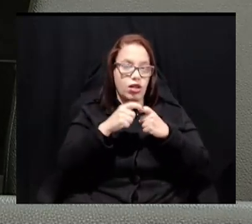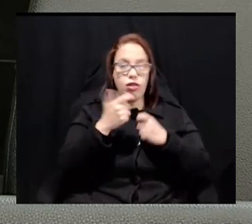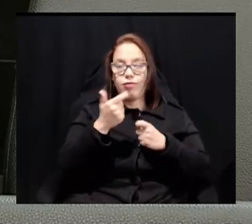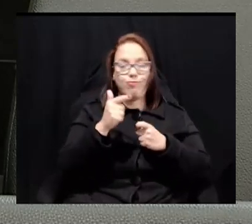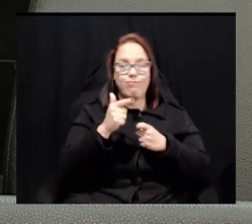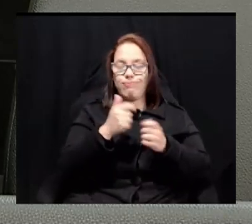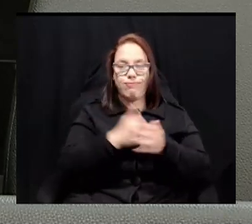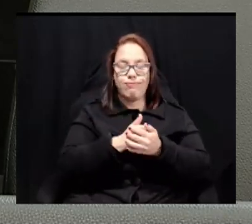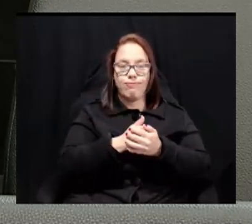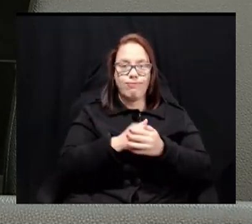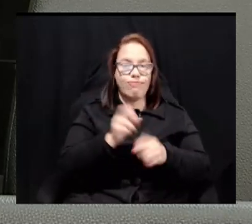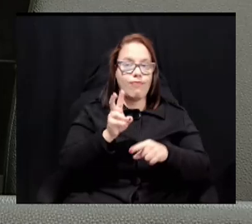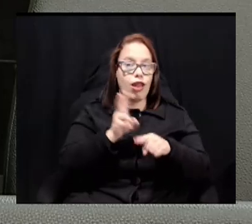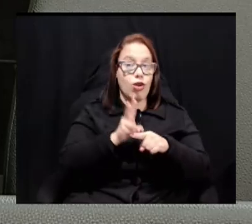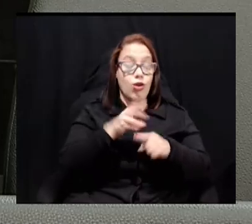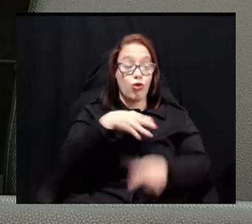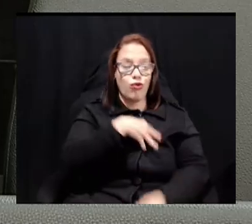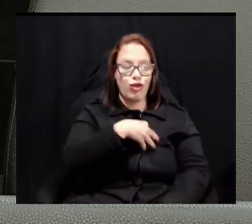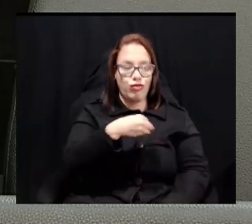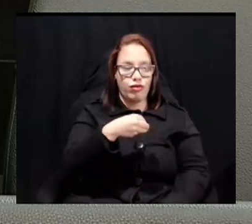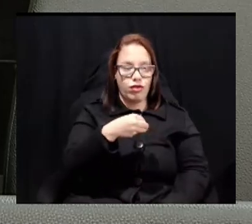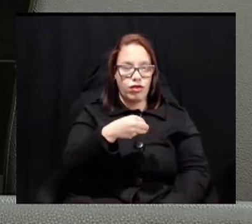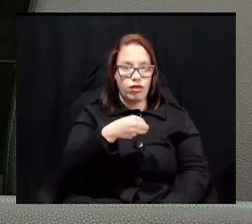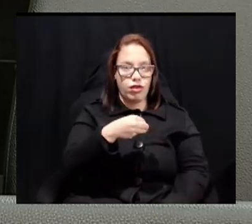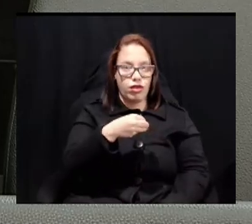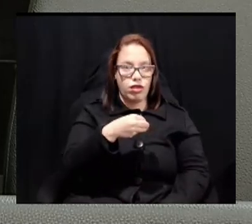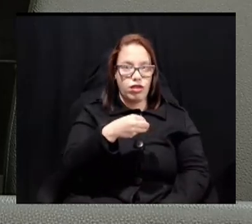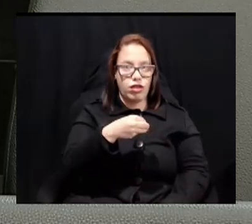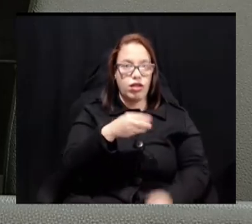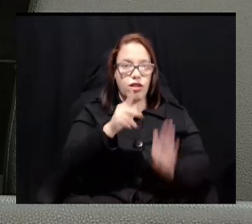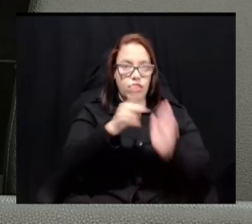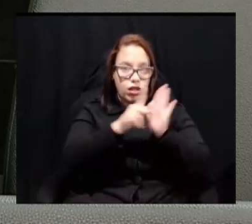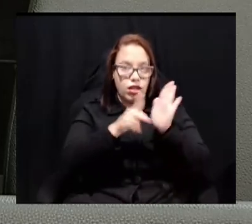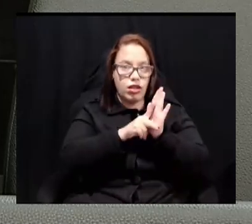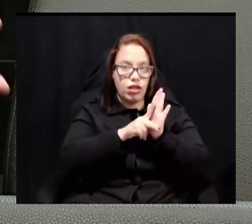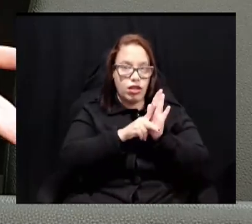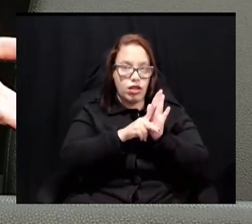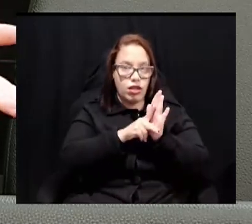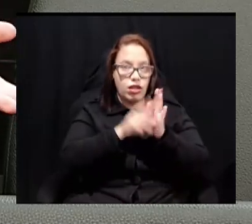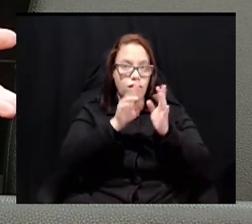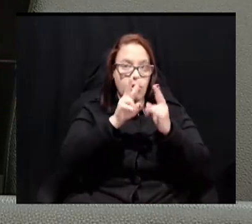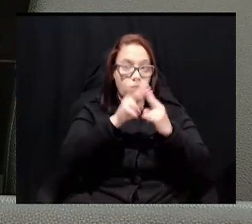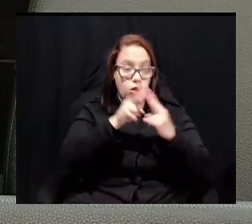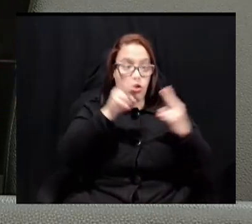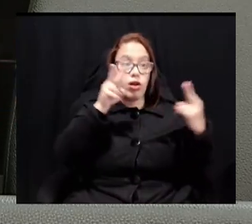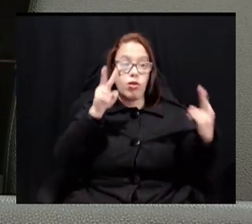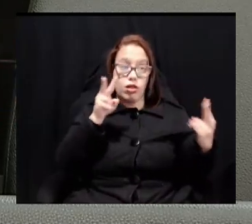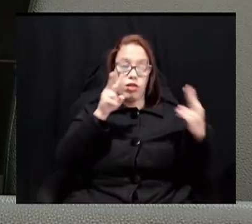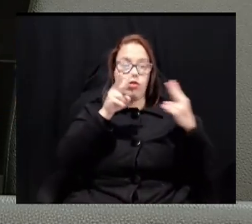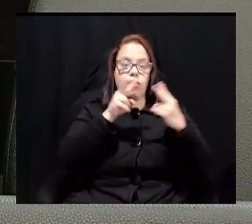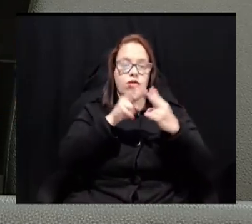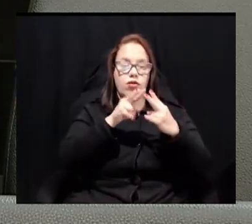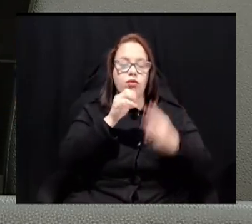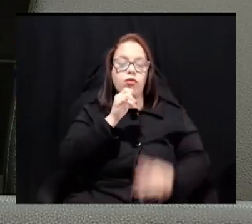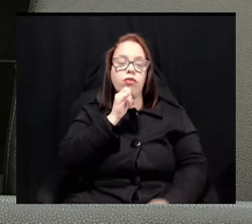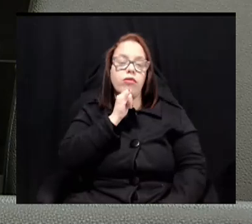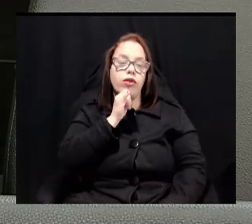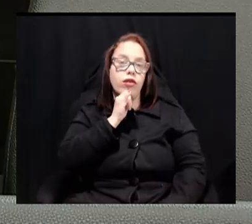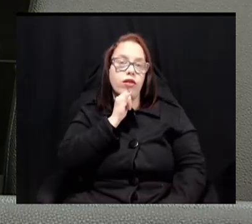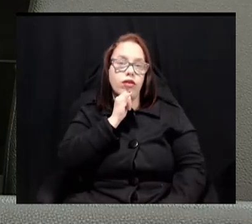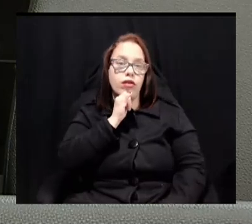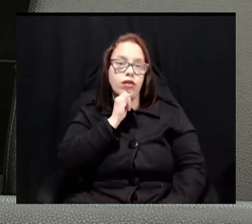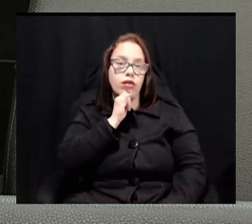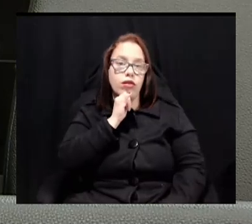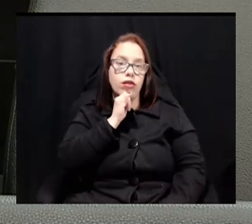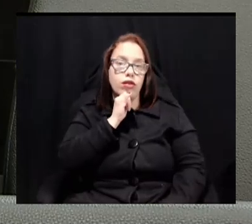cuidando do filho dela. Então, às vezes, até coloquei no projeto que pode ser até remotamente. E essa questão do remoto veio até numa questão da